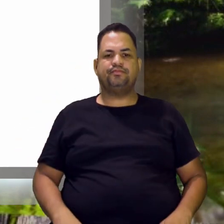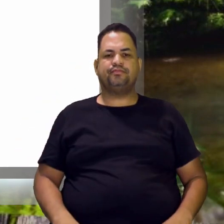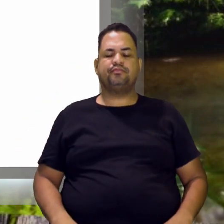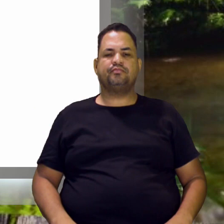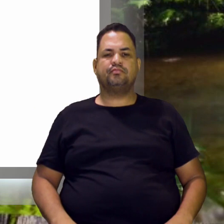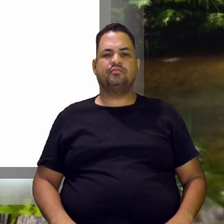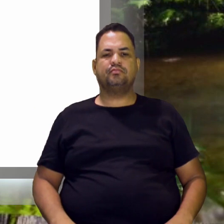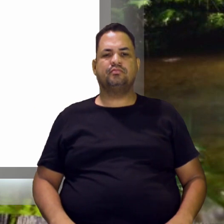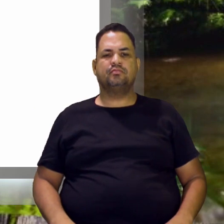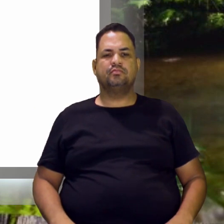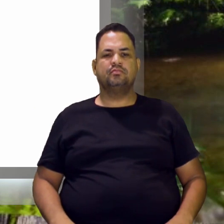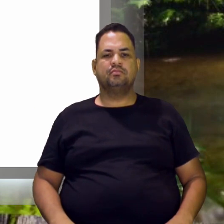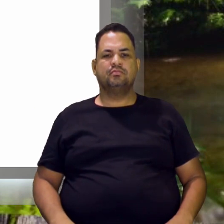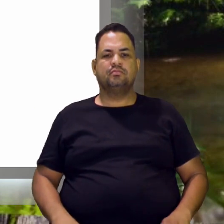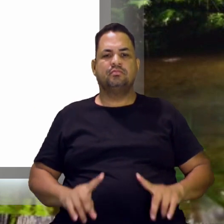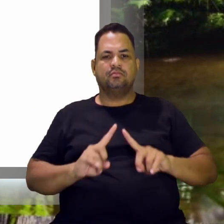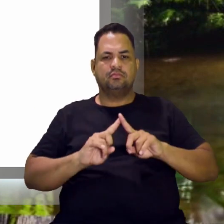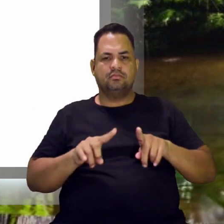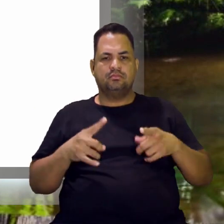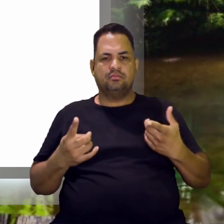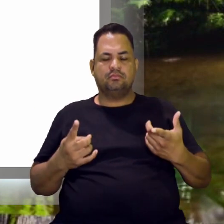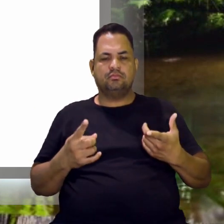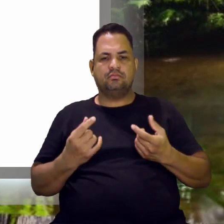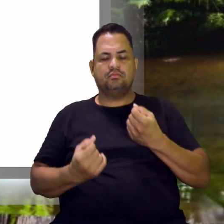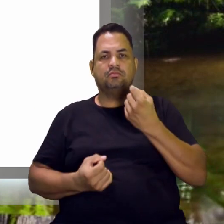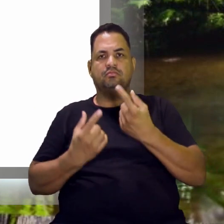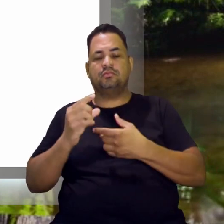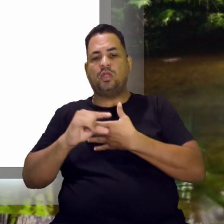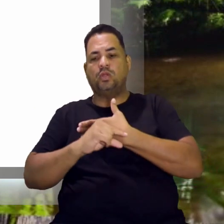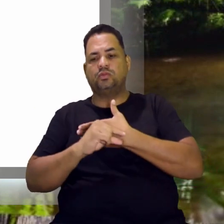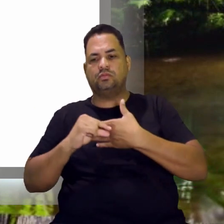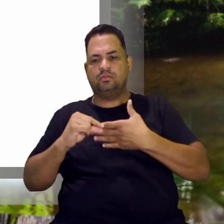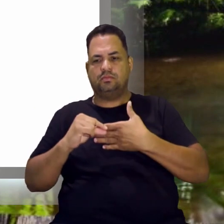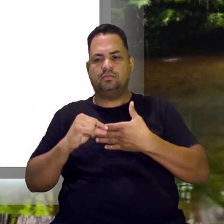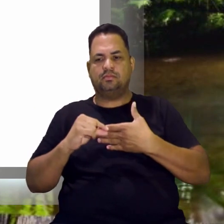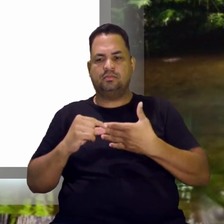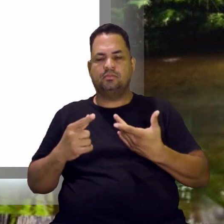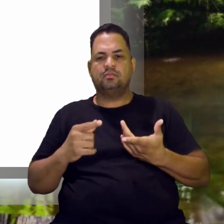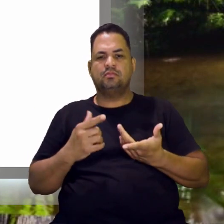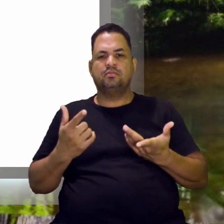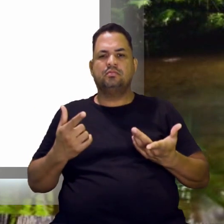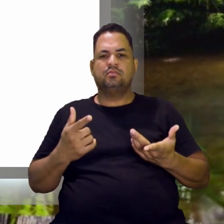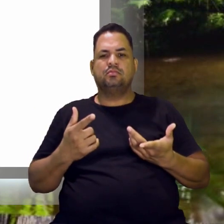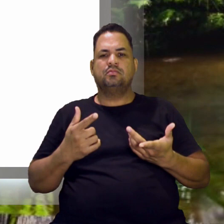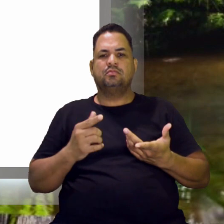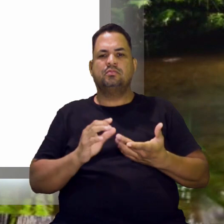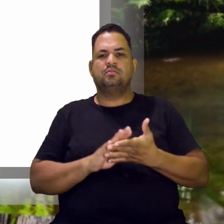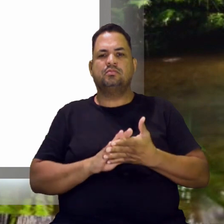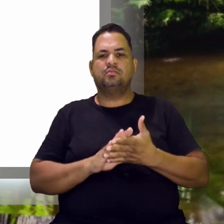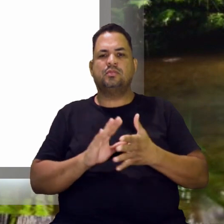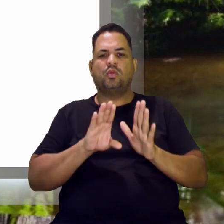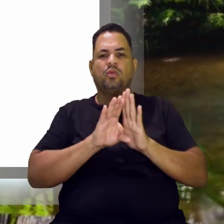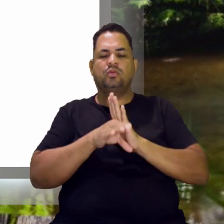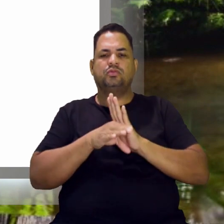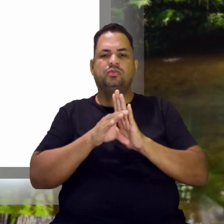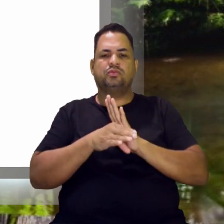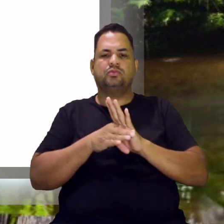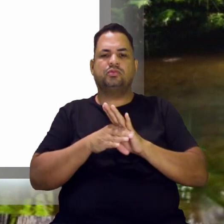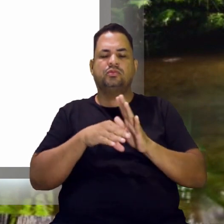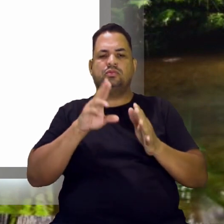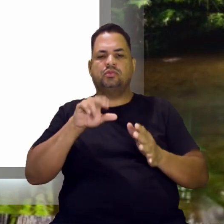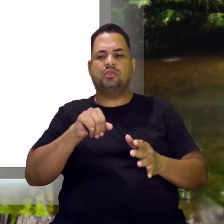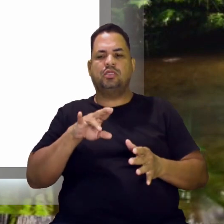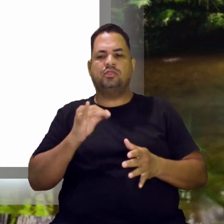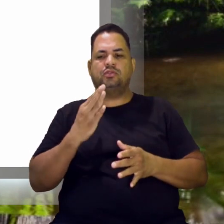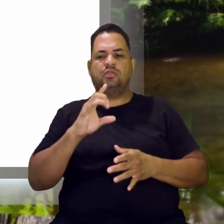nicho ecológico. Porém, alguns outros autores, né, eles definem nicho